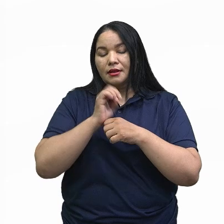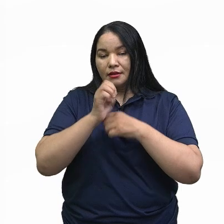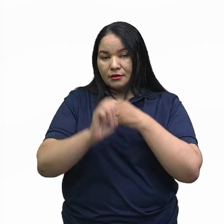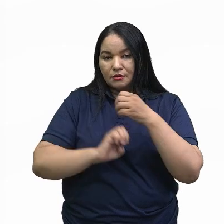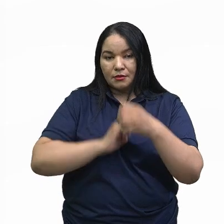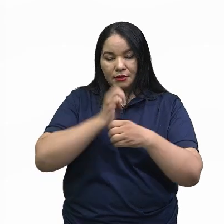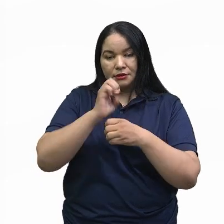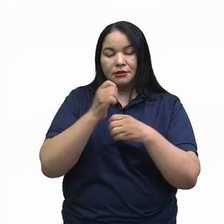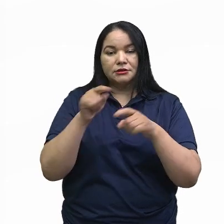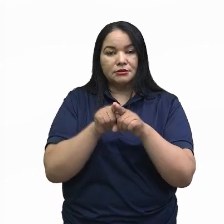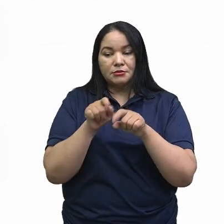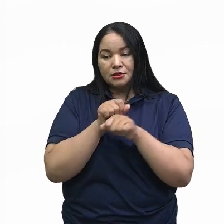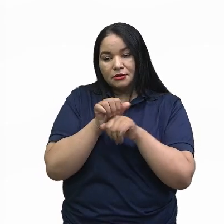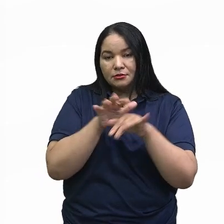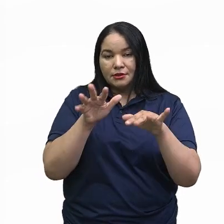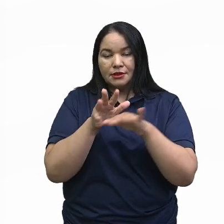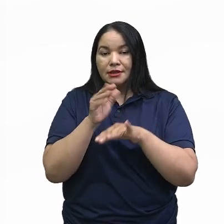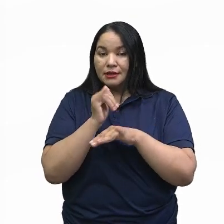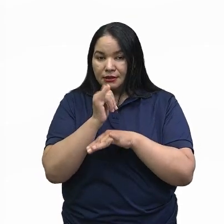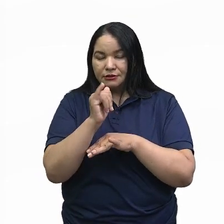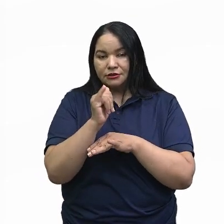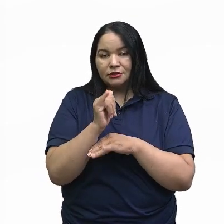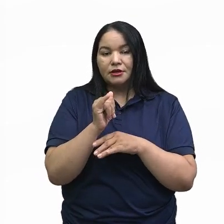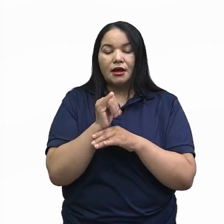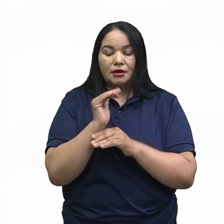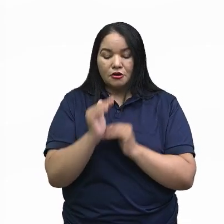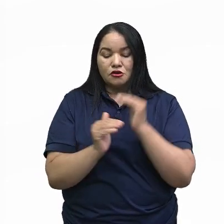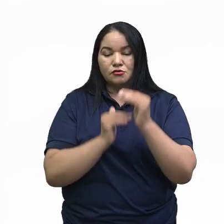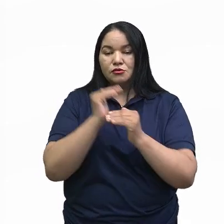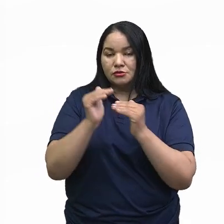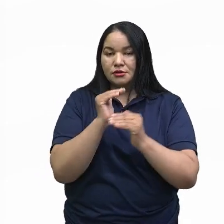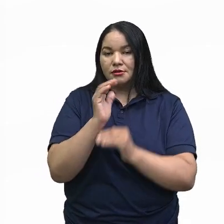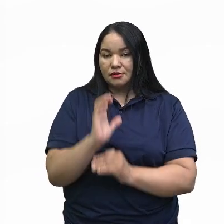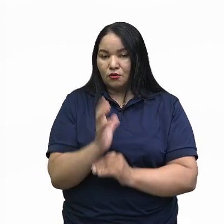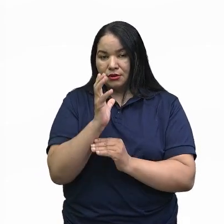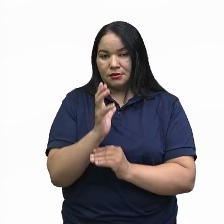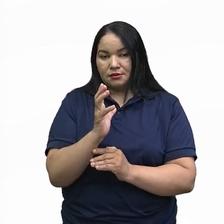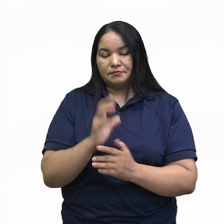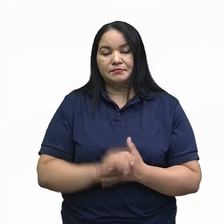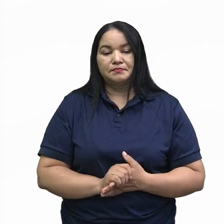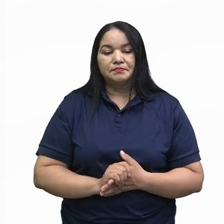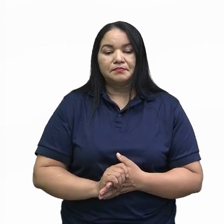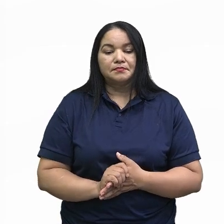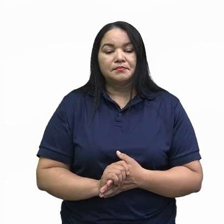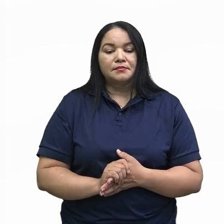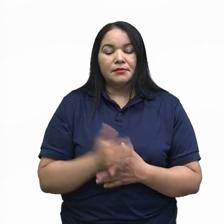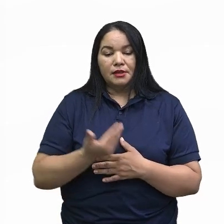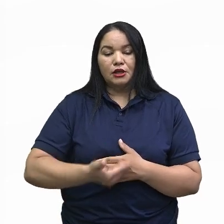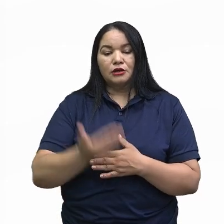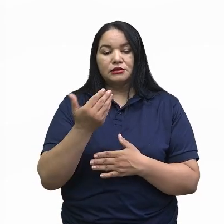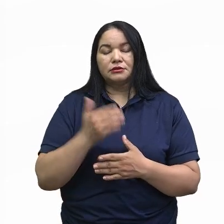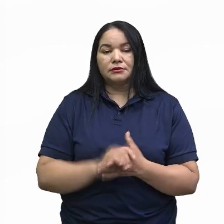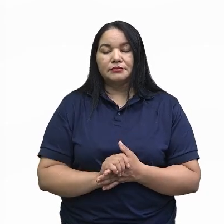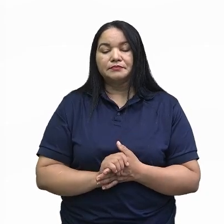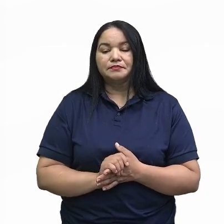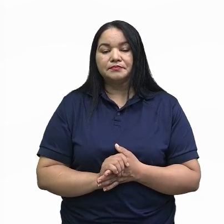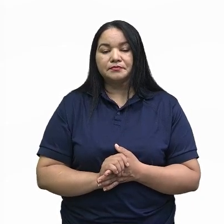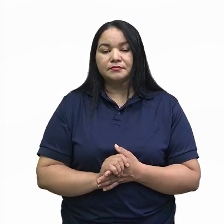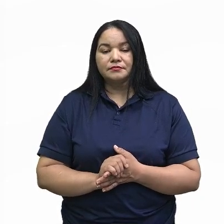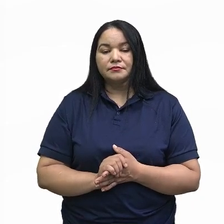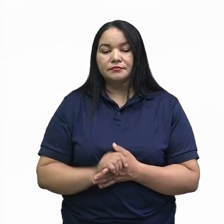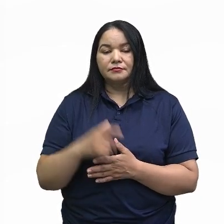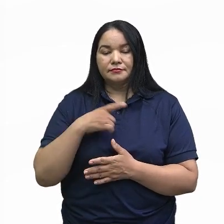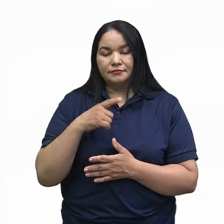liberar essa energia, para que esse processo, né, esse fenômeno aconteça, tá? Continuando aí a reforçar as ideias, nós temos